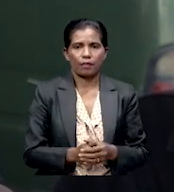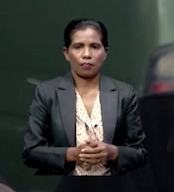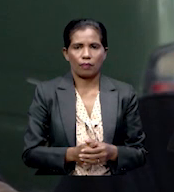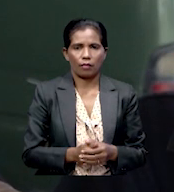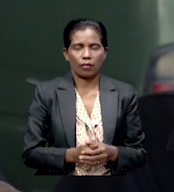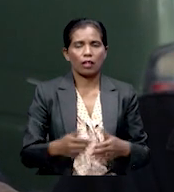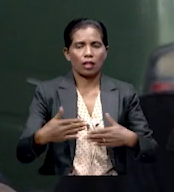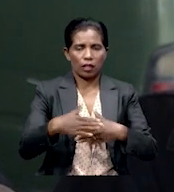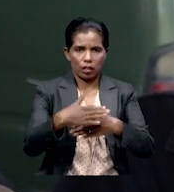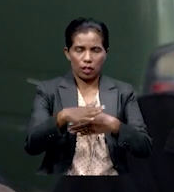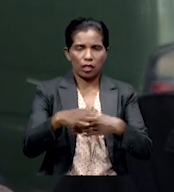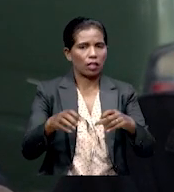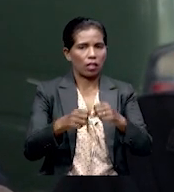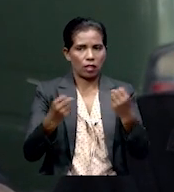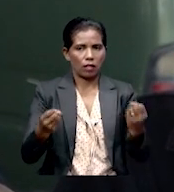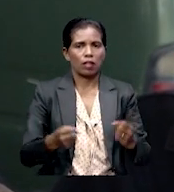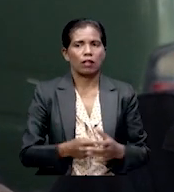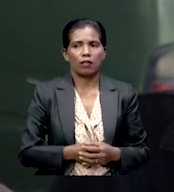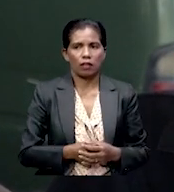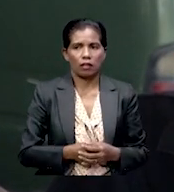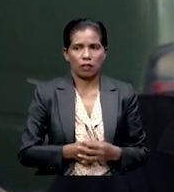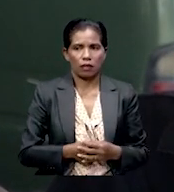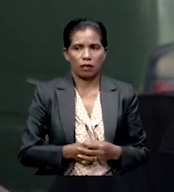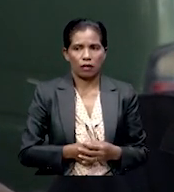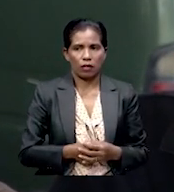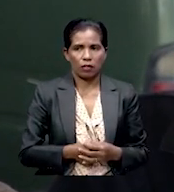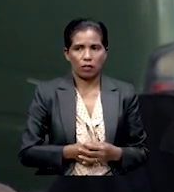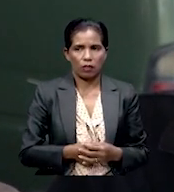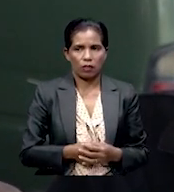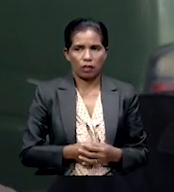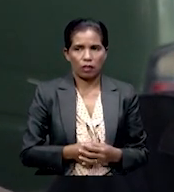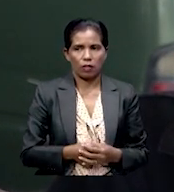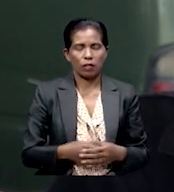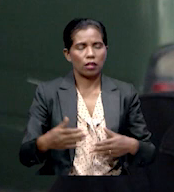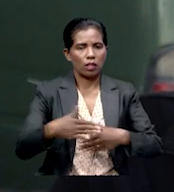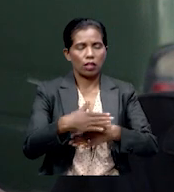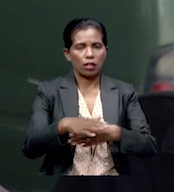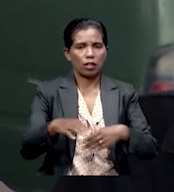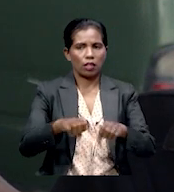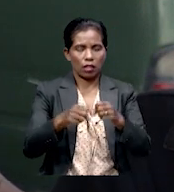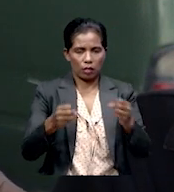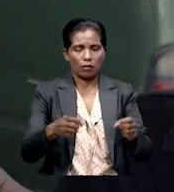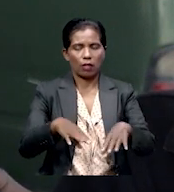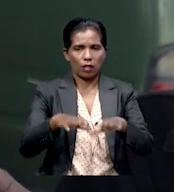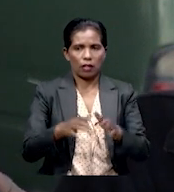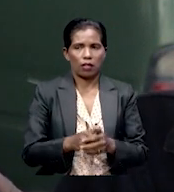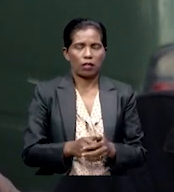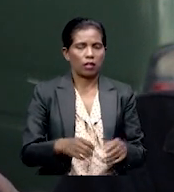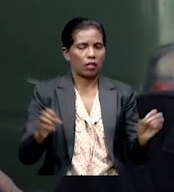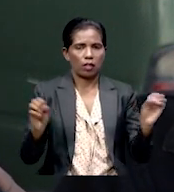e can ne e can be emere e can be e can dodo com ema vai halmara ne aí ne falta